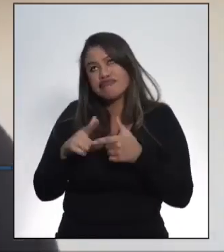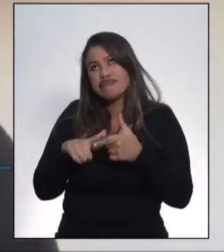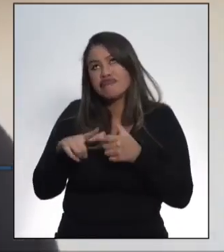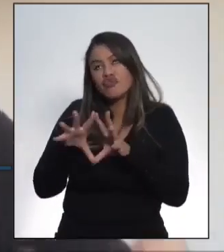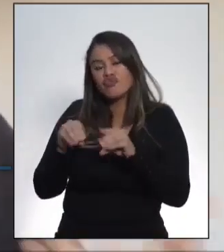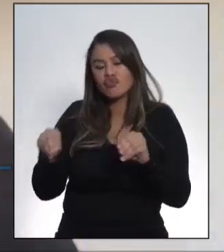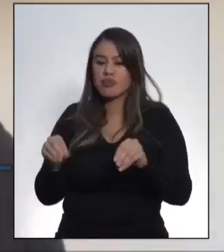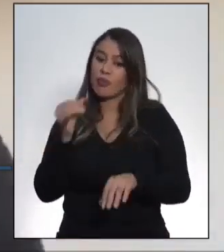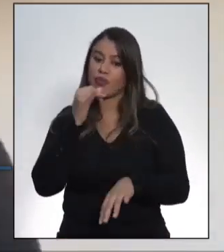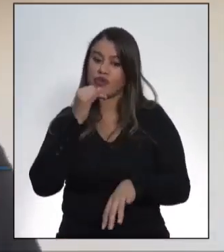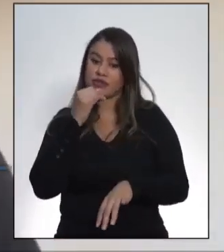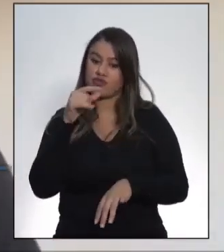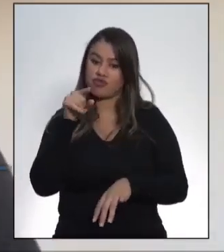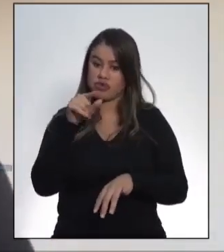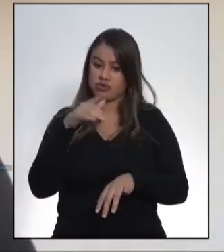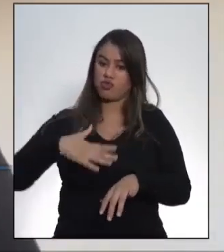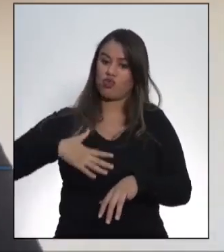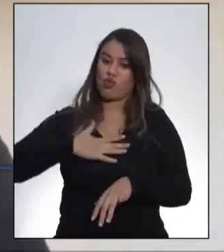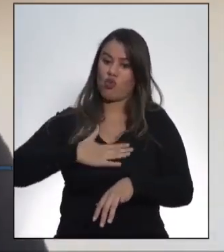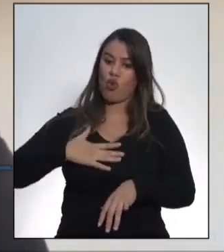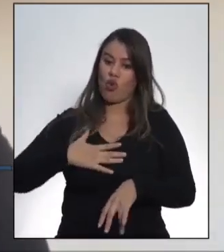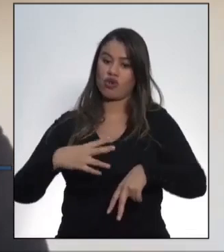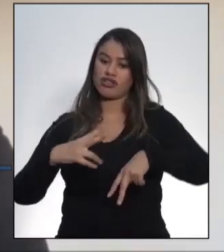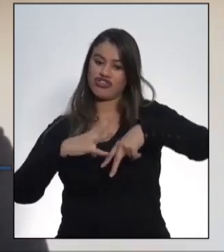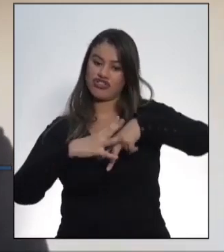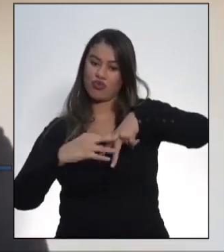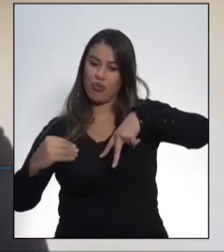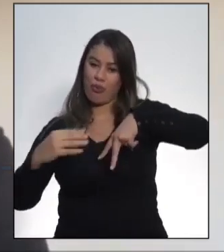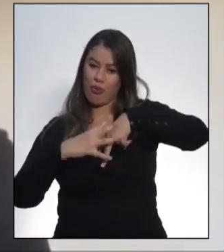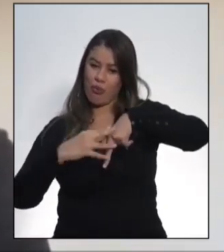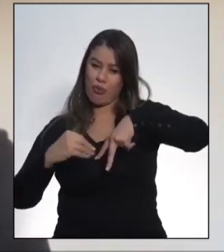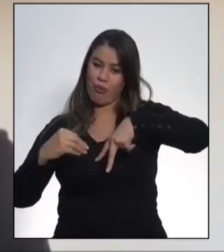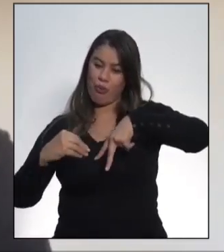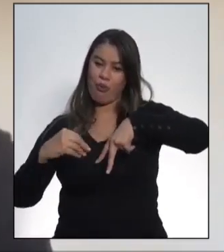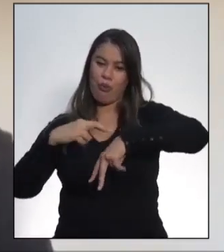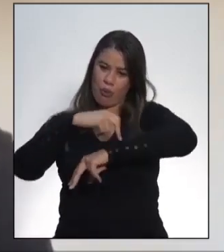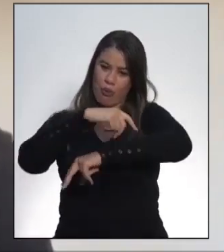que problemas você gostaria de resolver no setor de moda?